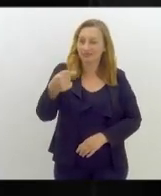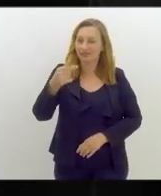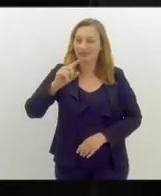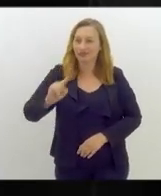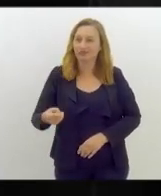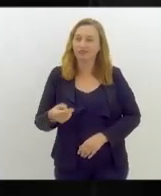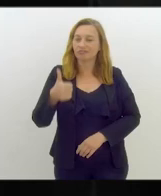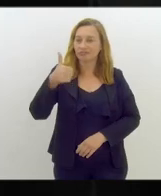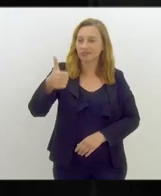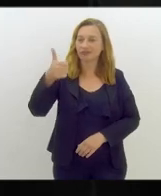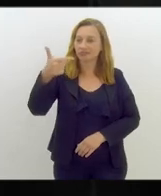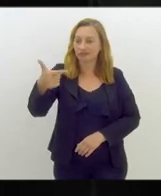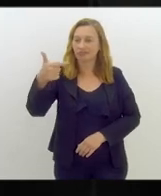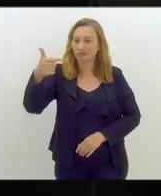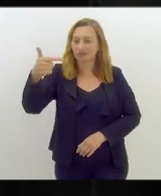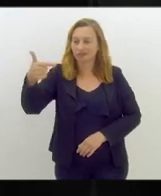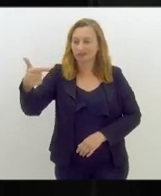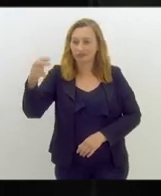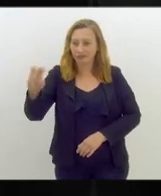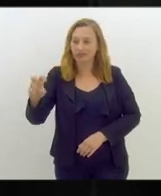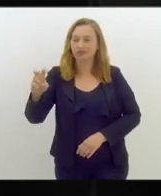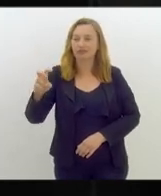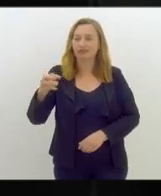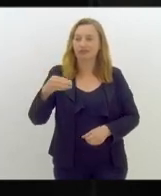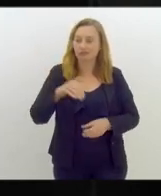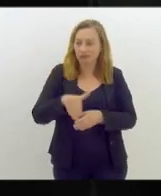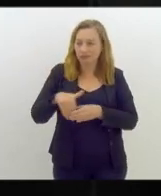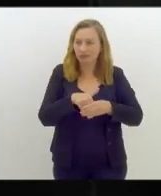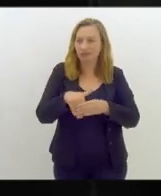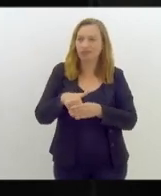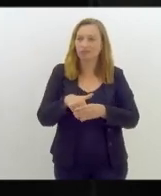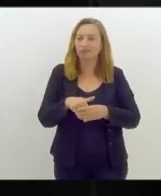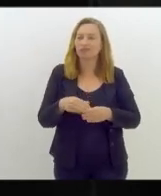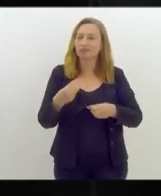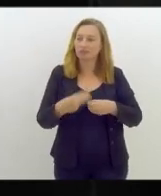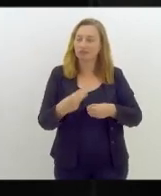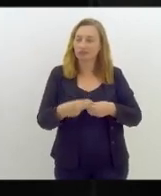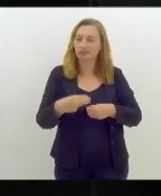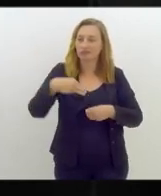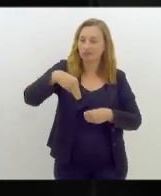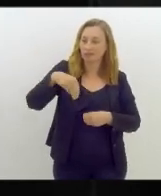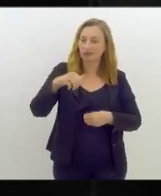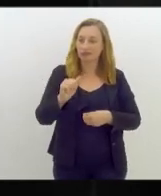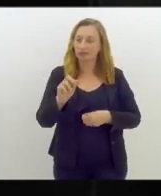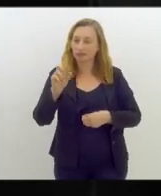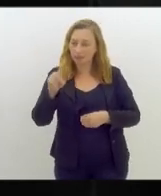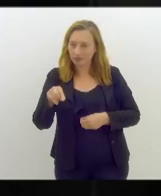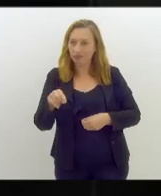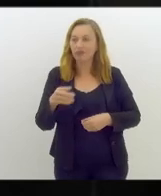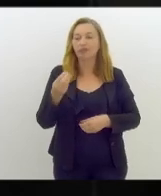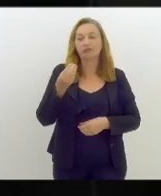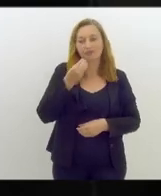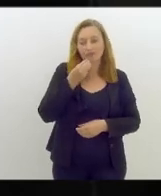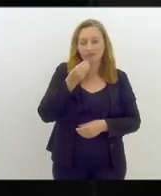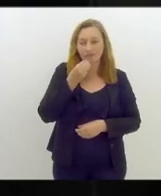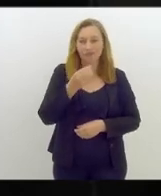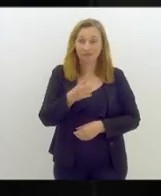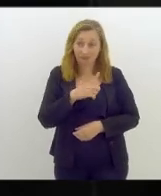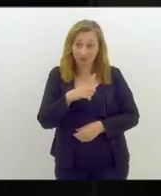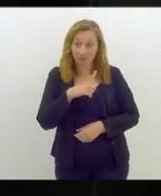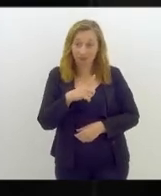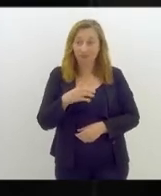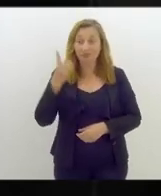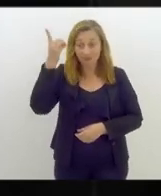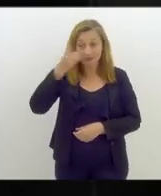17.125 votos no município de Macaé, onde eu tive a oportunidade de ser o